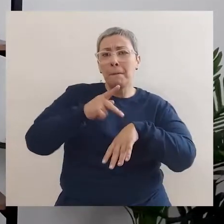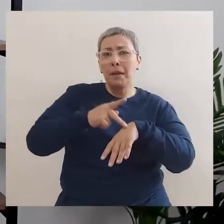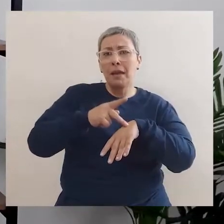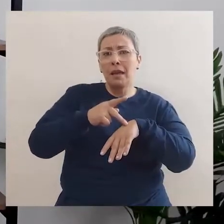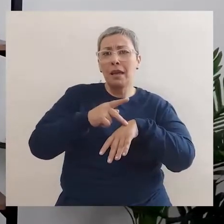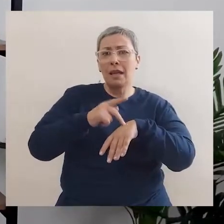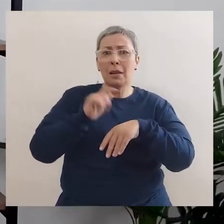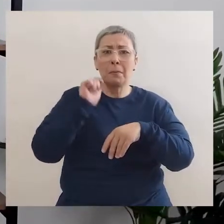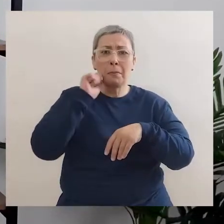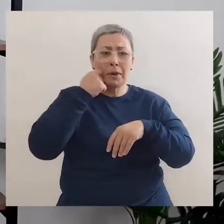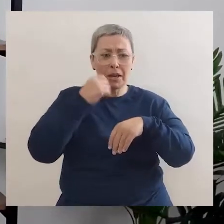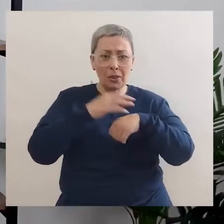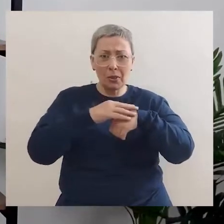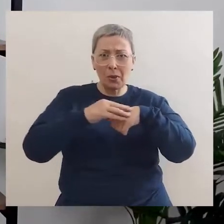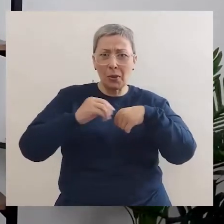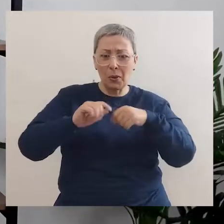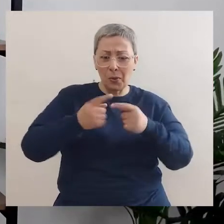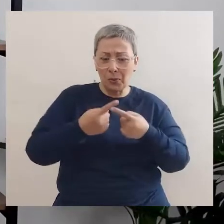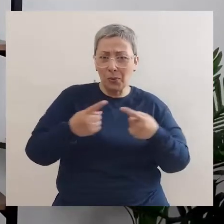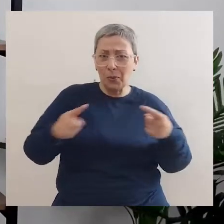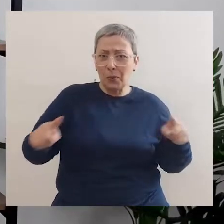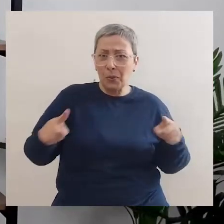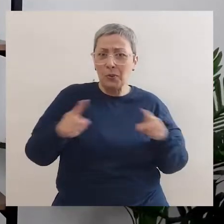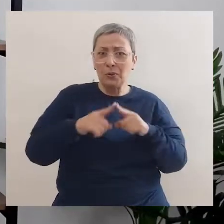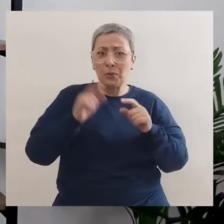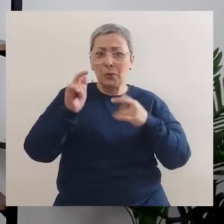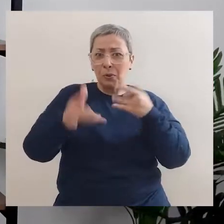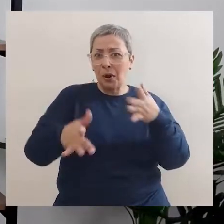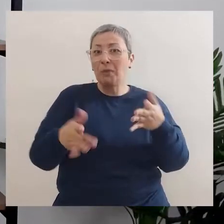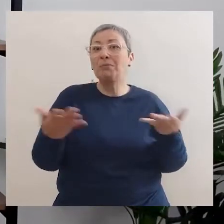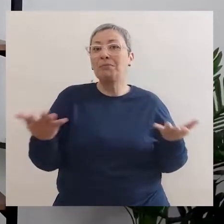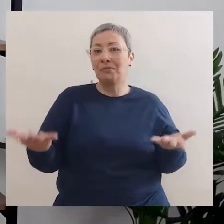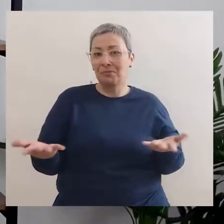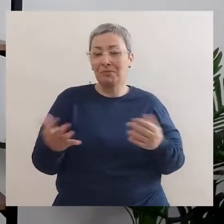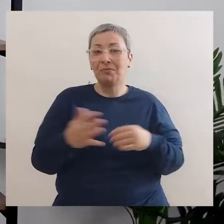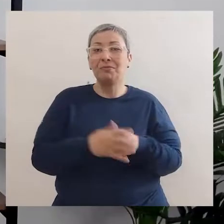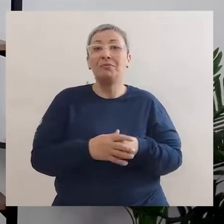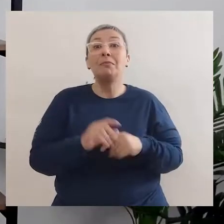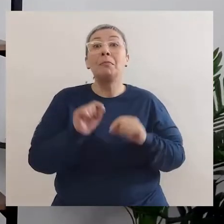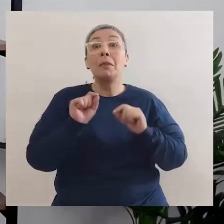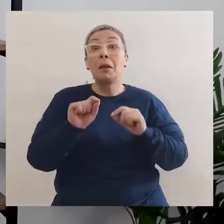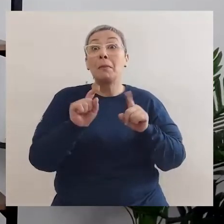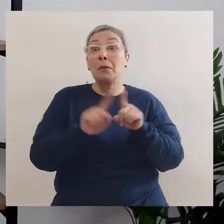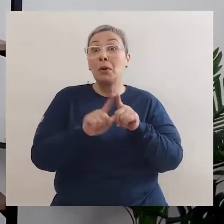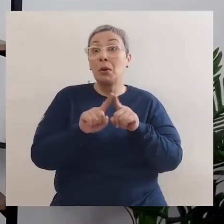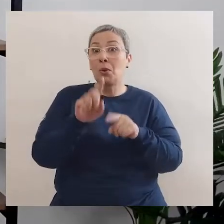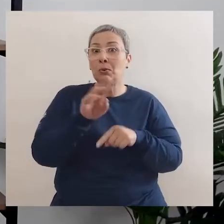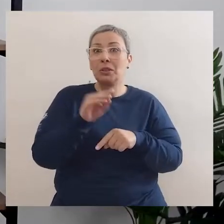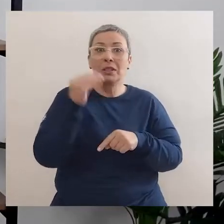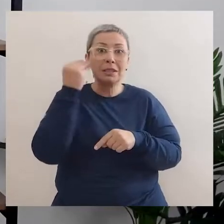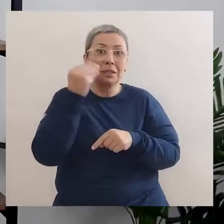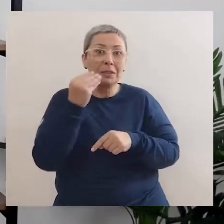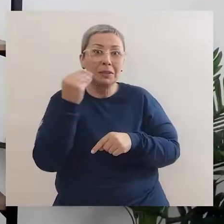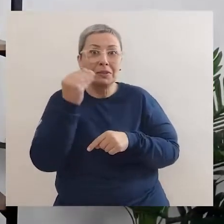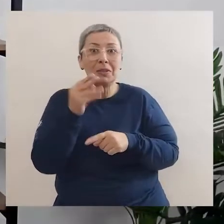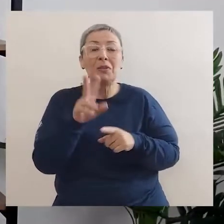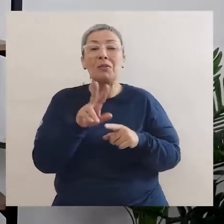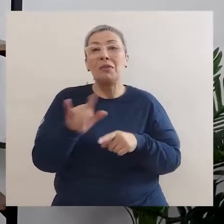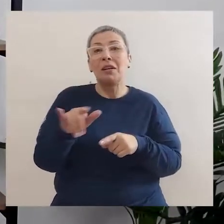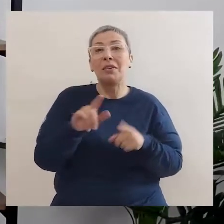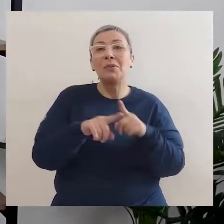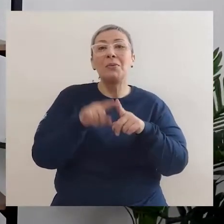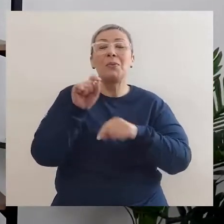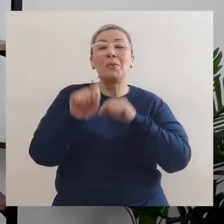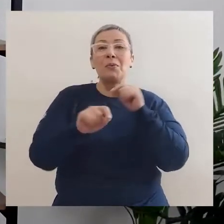né? Para essa experiência, você vai precisar também de uma folha de papel, né? De